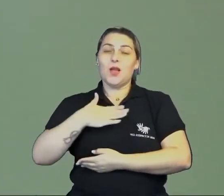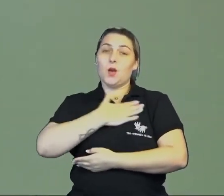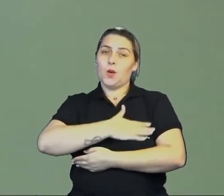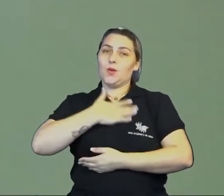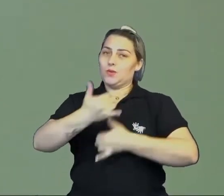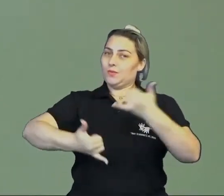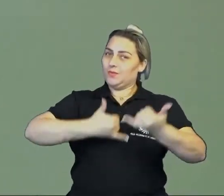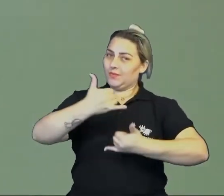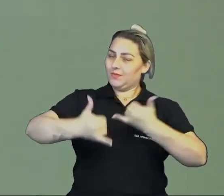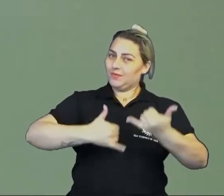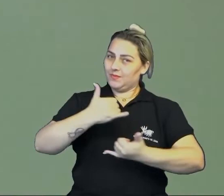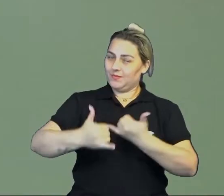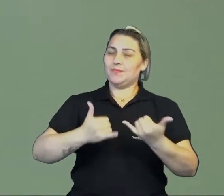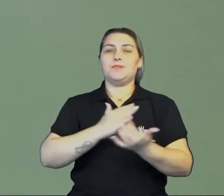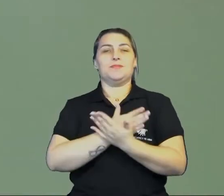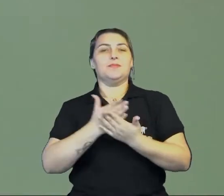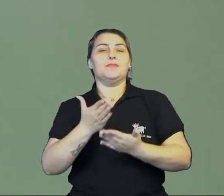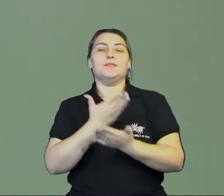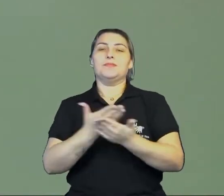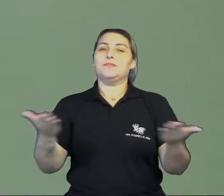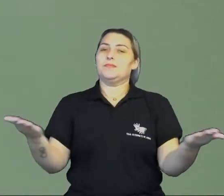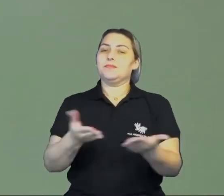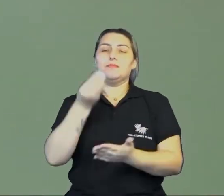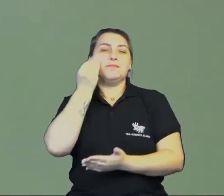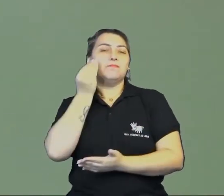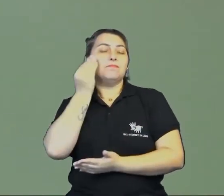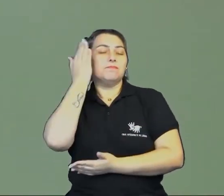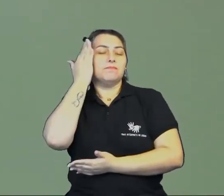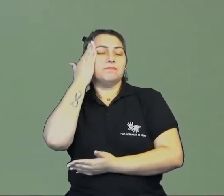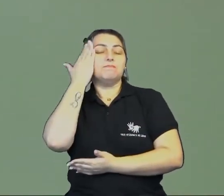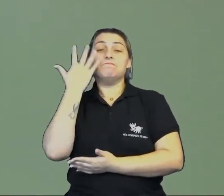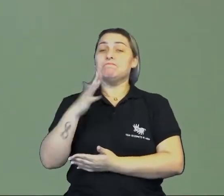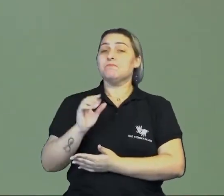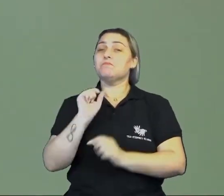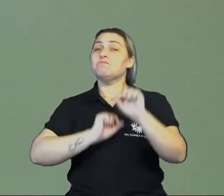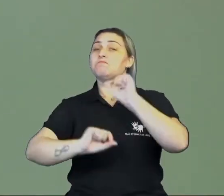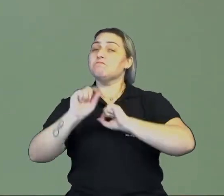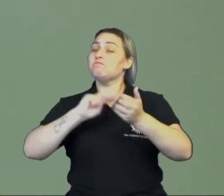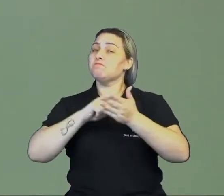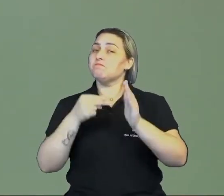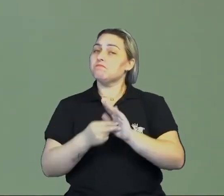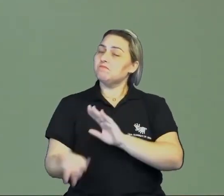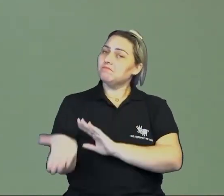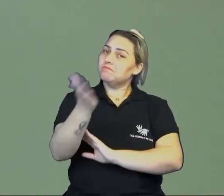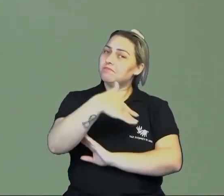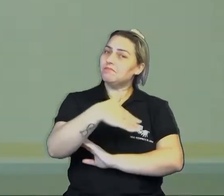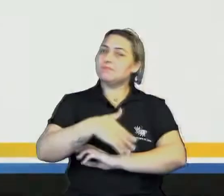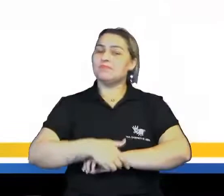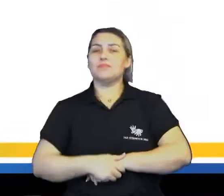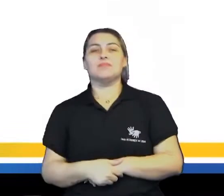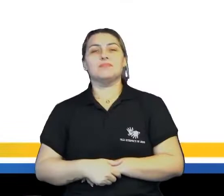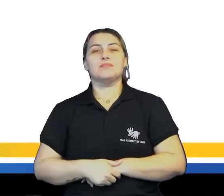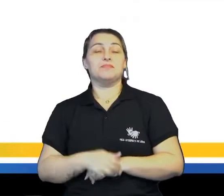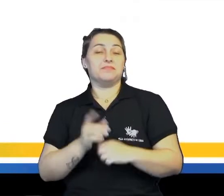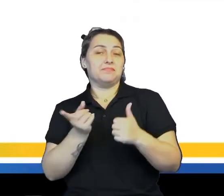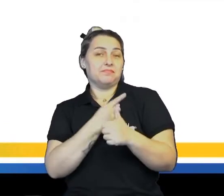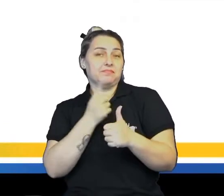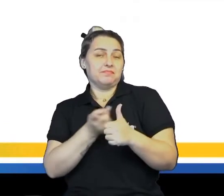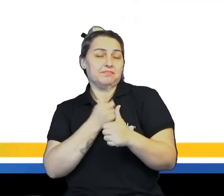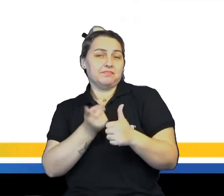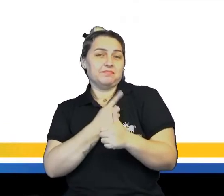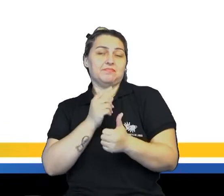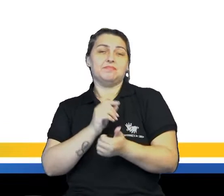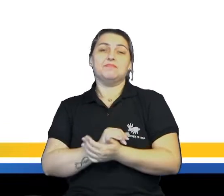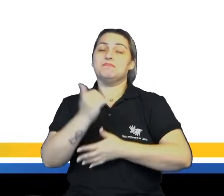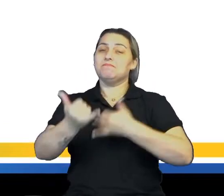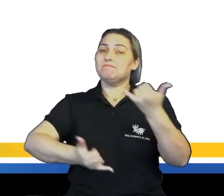jogar e de brincar. Então a gente vai começar essa aula de hoje já tentando entender mais ou menos o que seria isso. Então, bora lá? Primeira parte aqui,